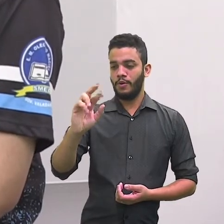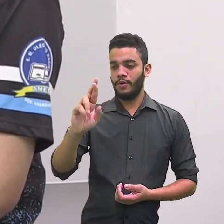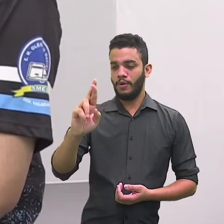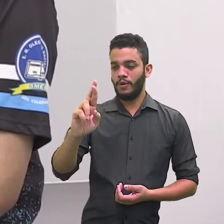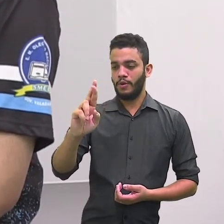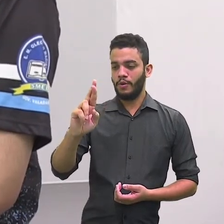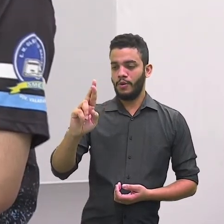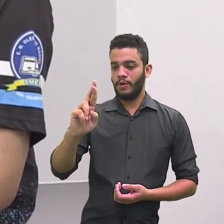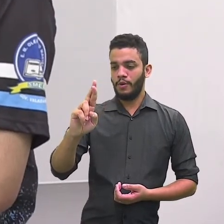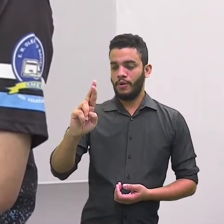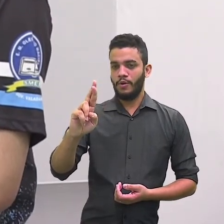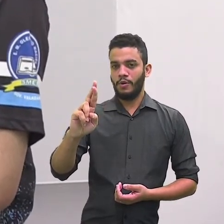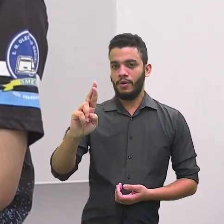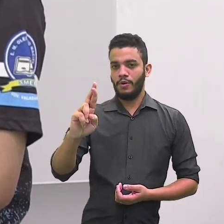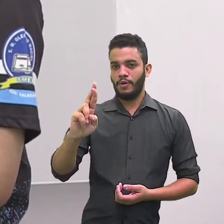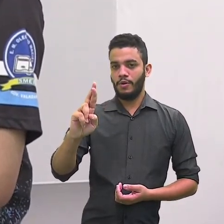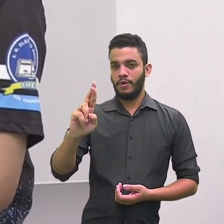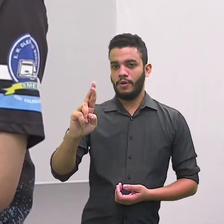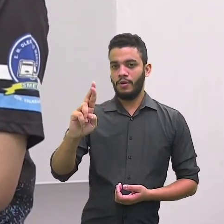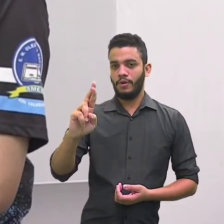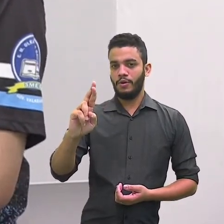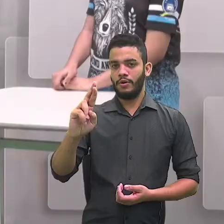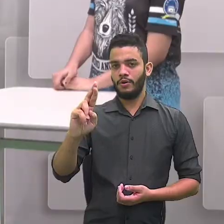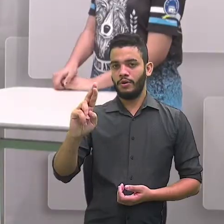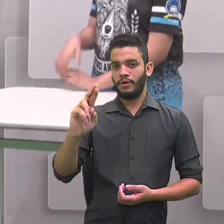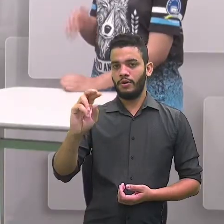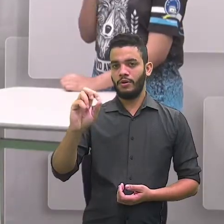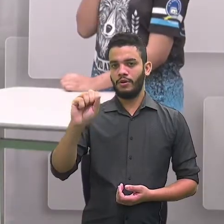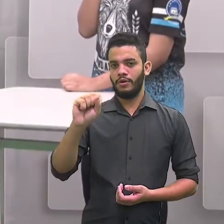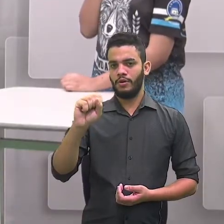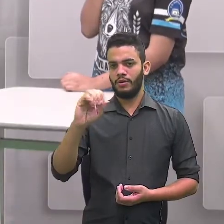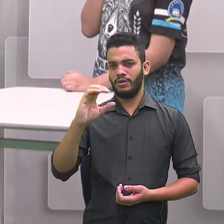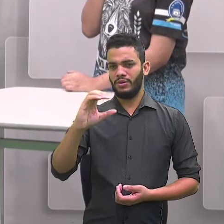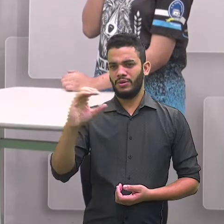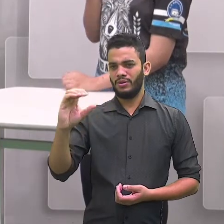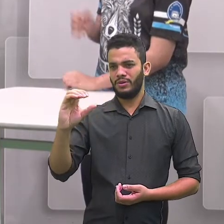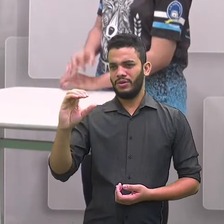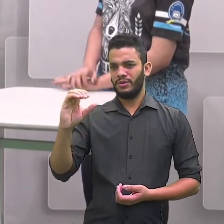H-O-R-R-O-Z-C-S. É O. Horroroso.